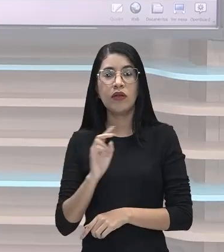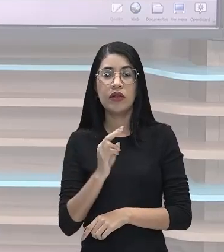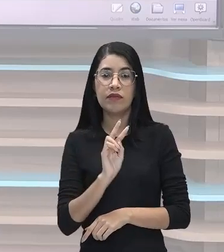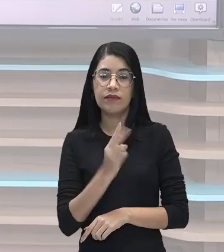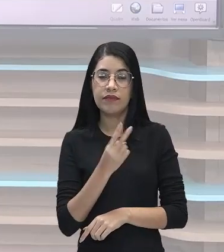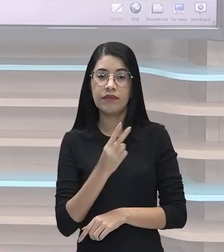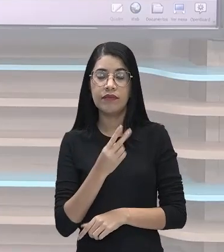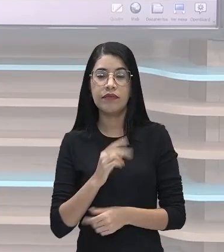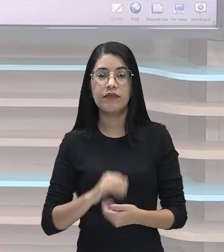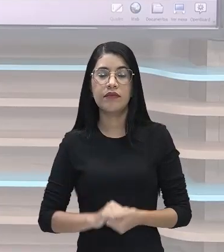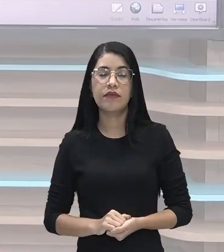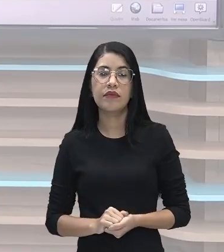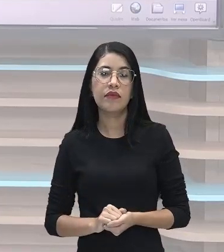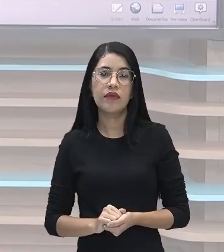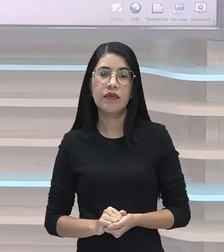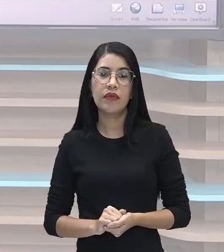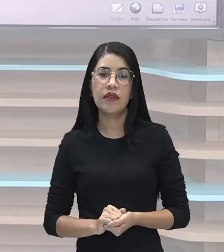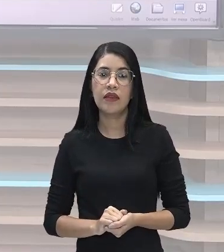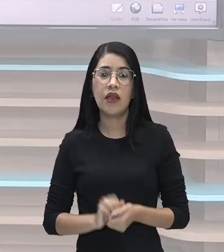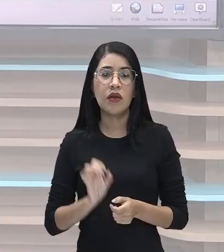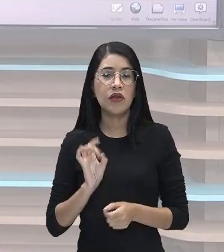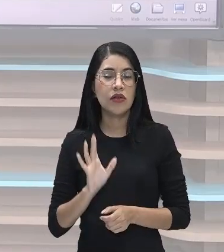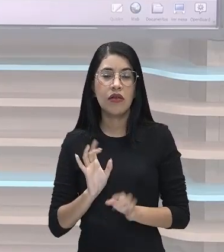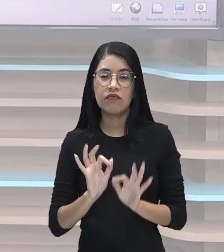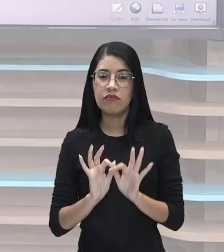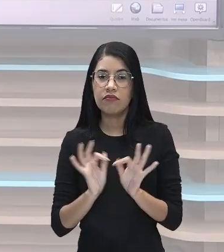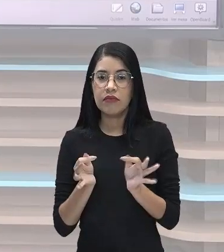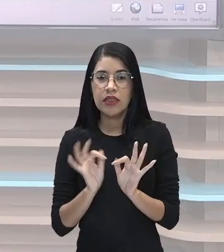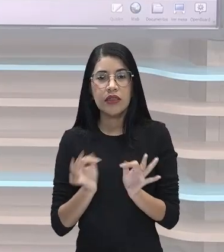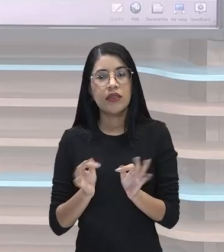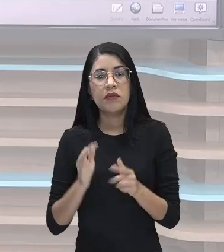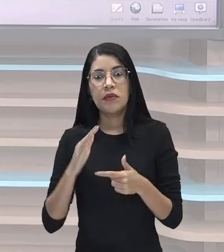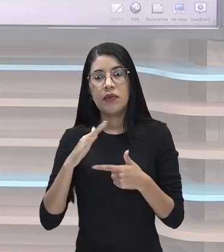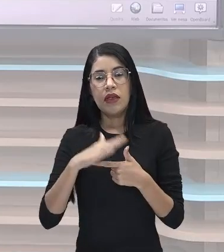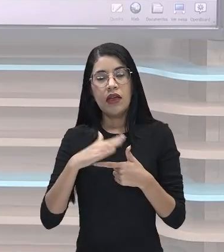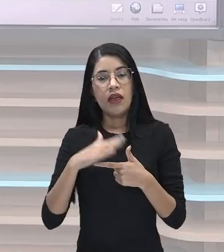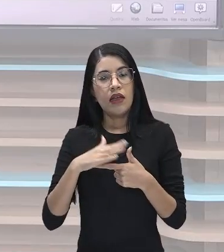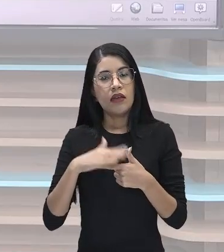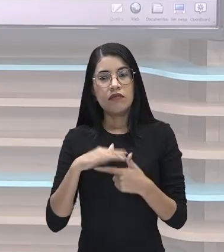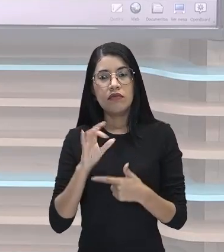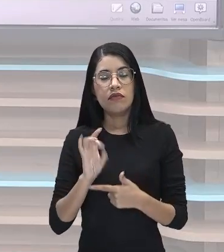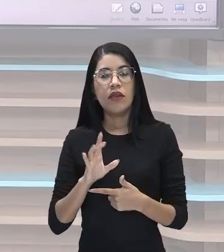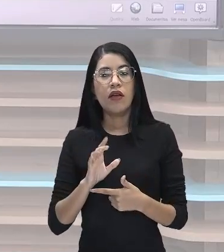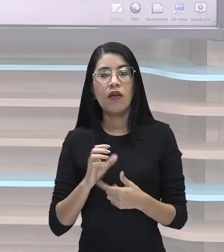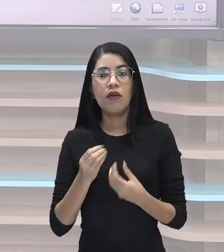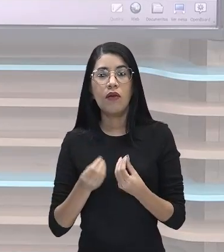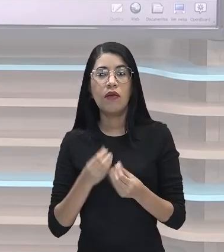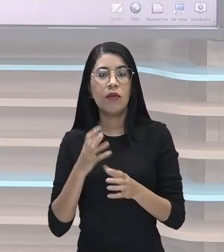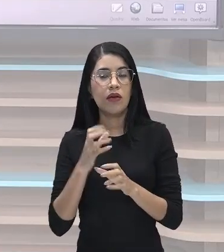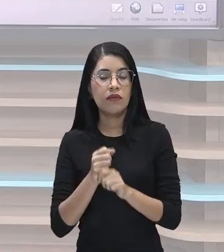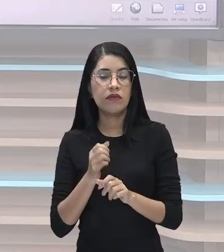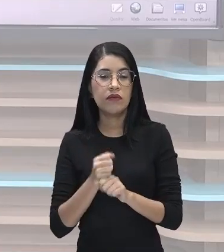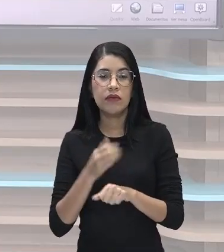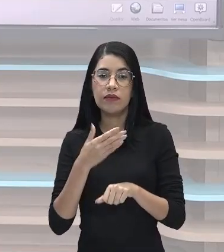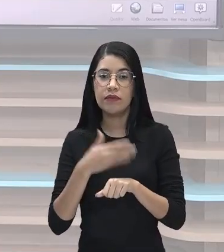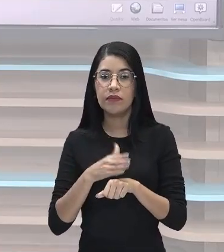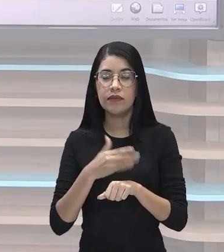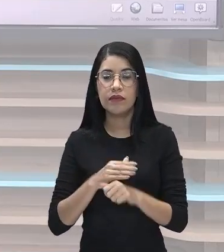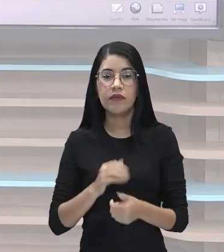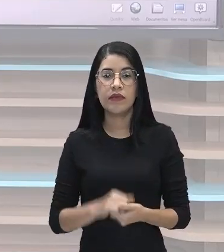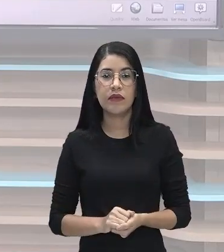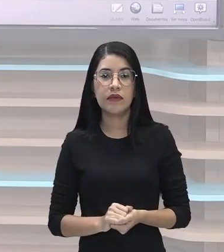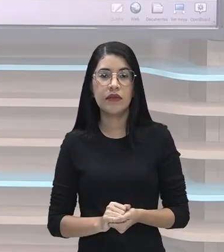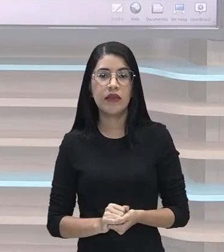hipotenusa. Né? Então, é somente isso, né? O teorema de Pitágoras é somente isso, assim, a aplicação. Não tem